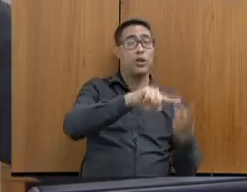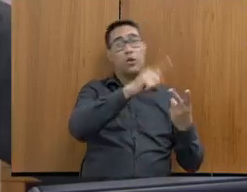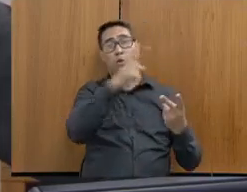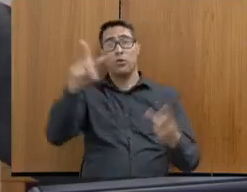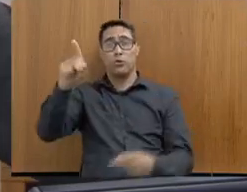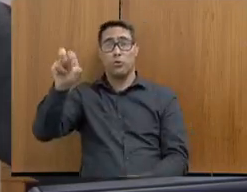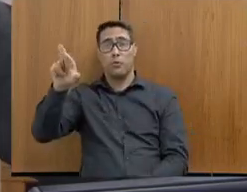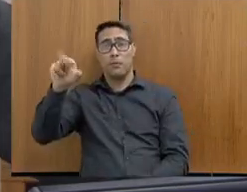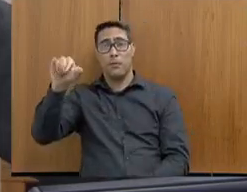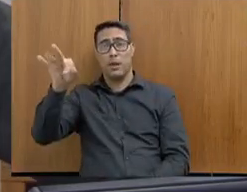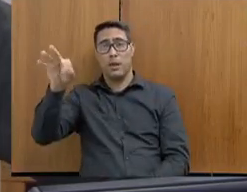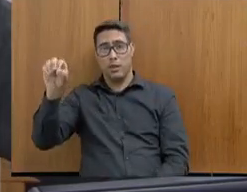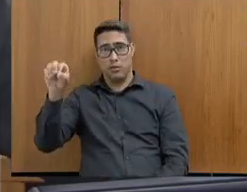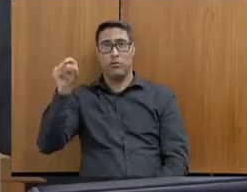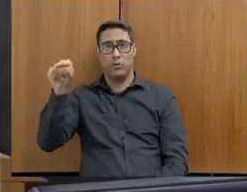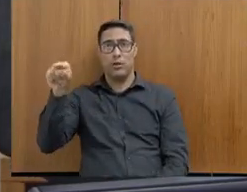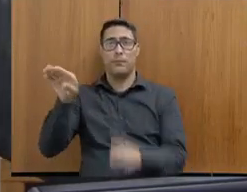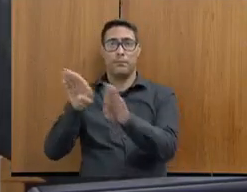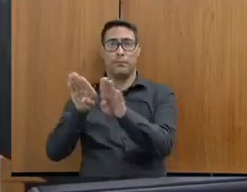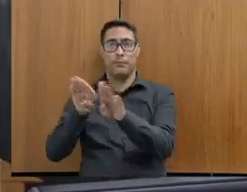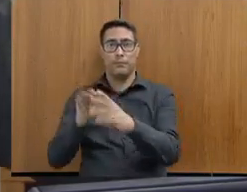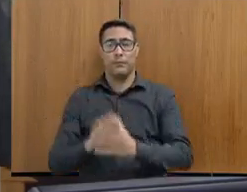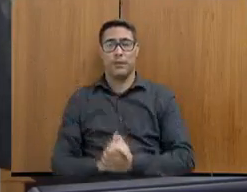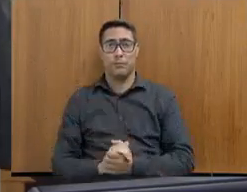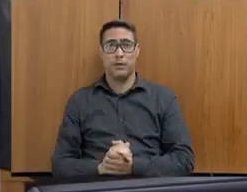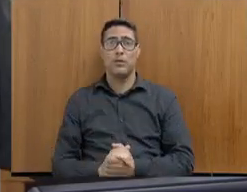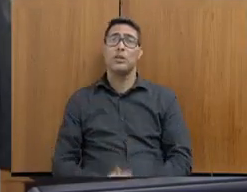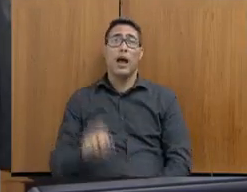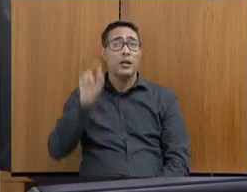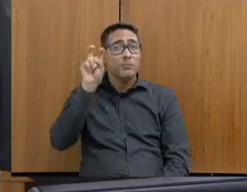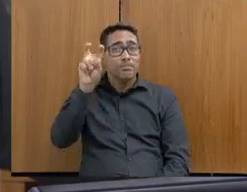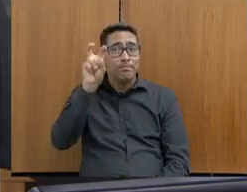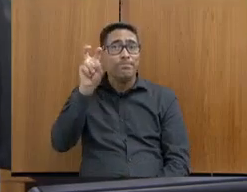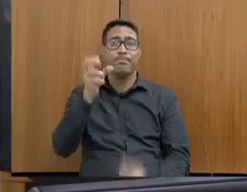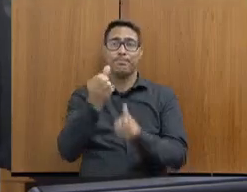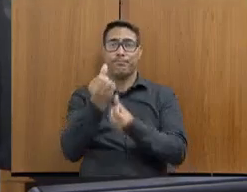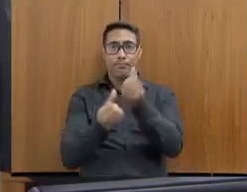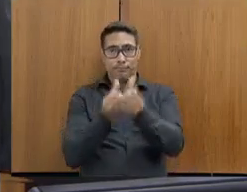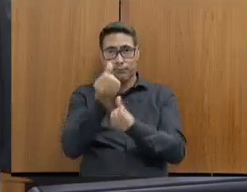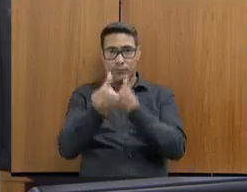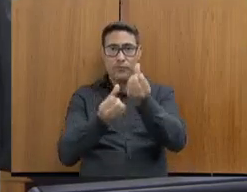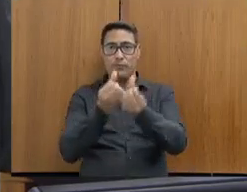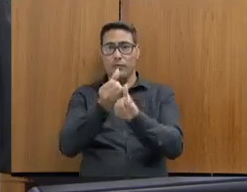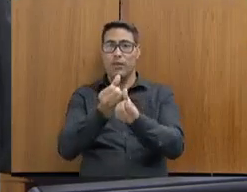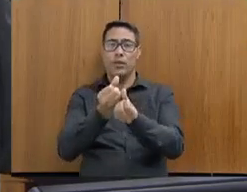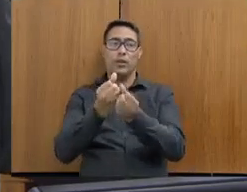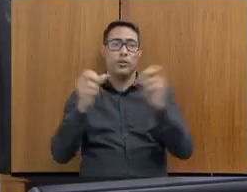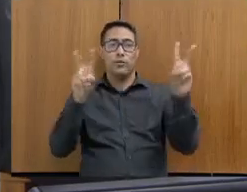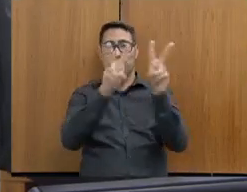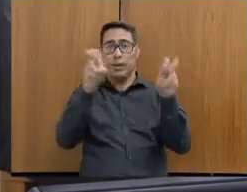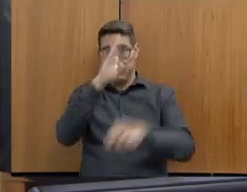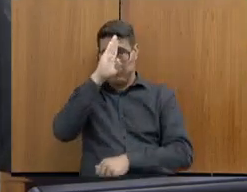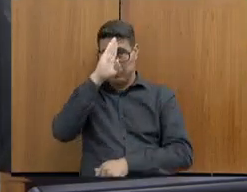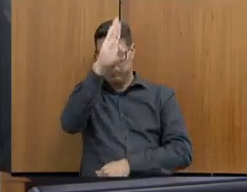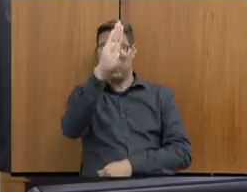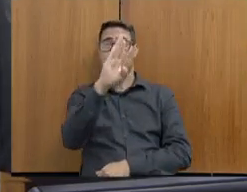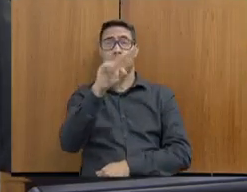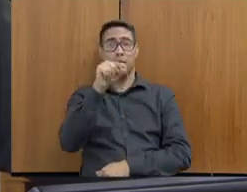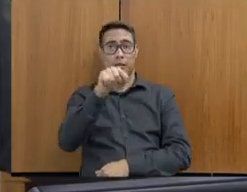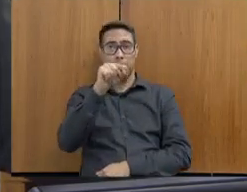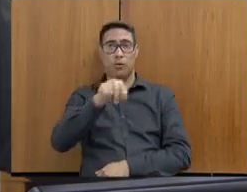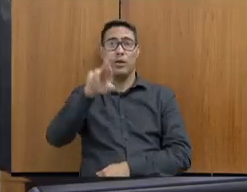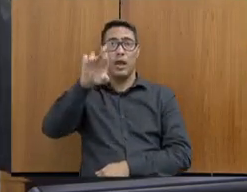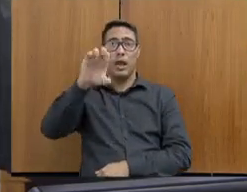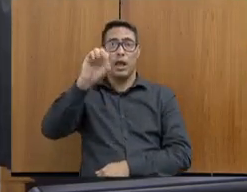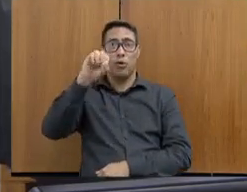tem residência então a cinco semestres que o tema principal dessa comissão chama-se recomposição